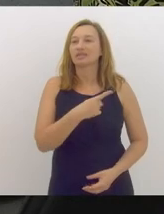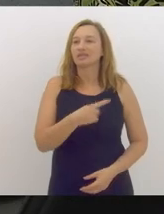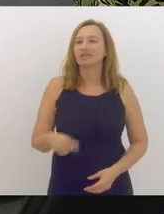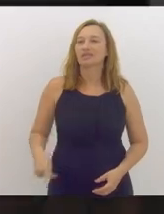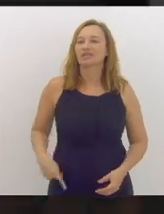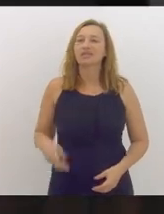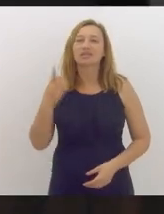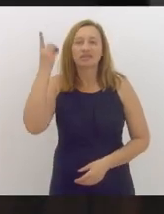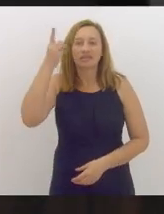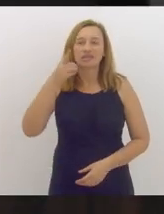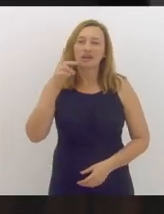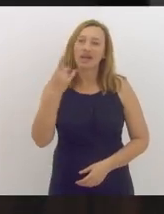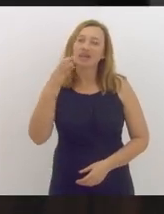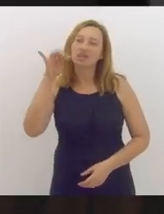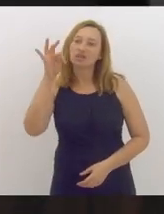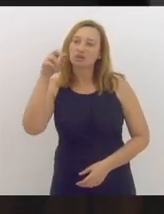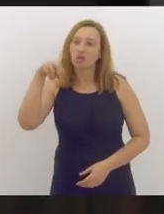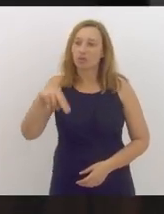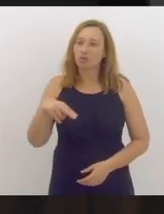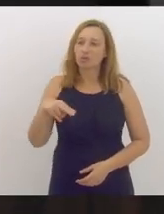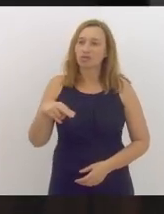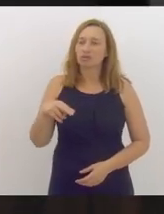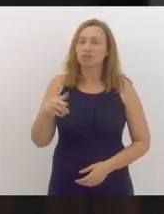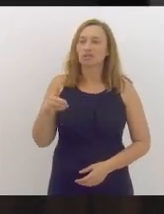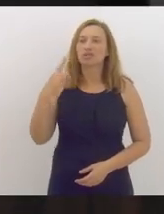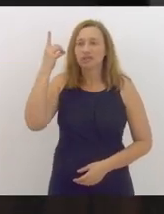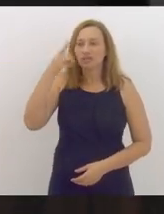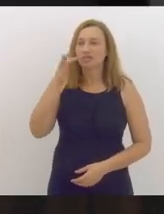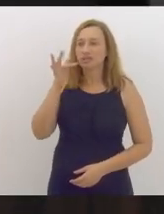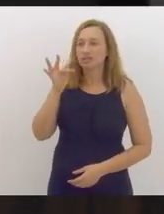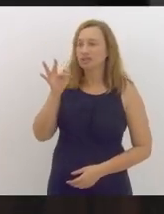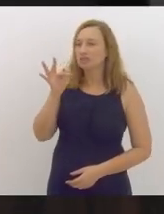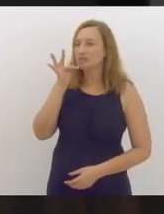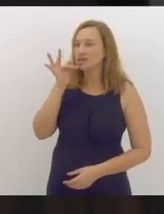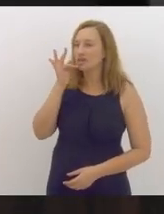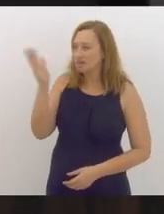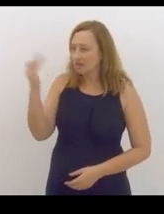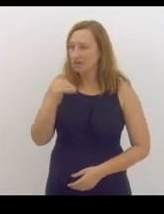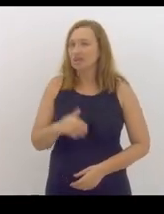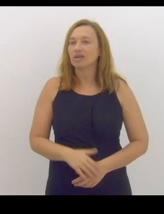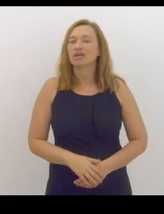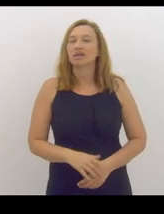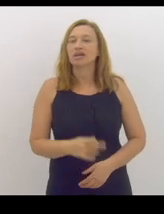Presidente. Deputado Wellington, vem aqui, Jorge, por favor, Ricardo. Sim, Wellington.